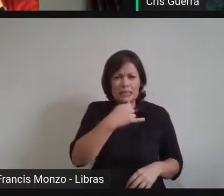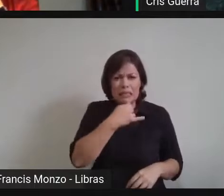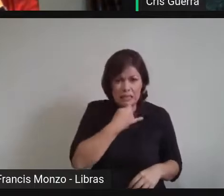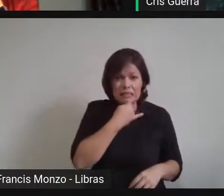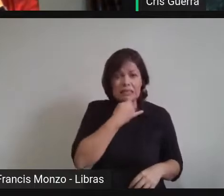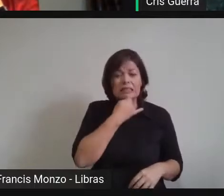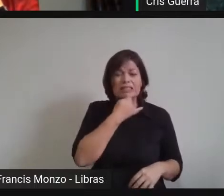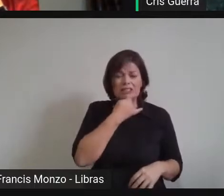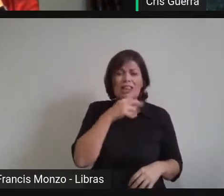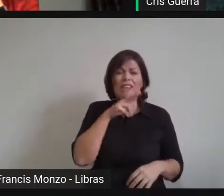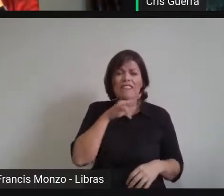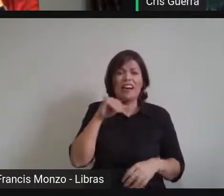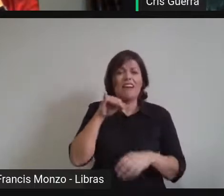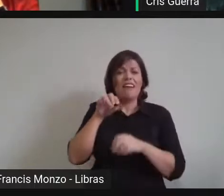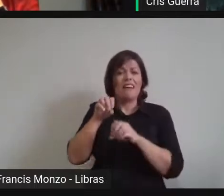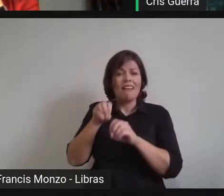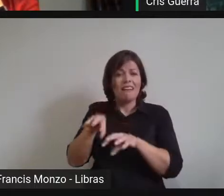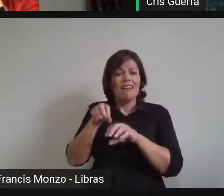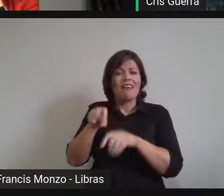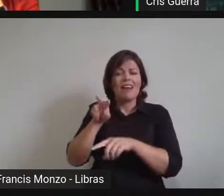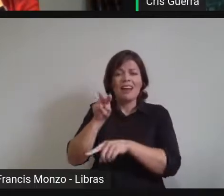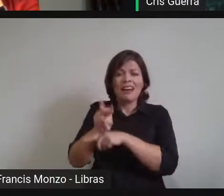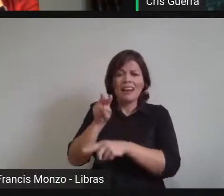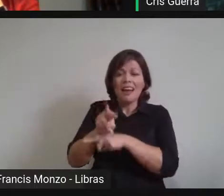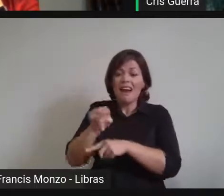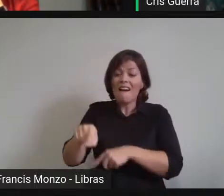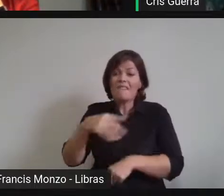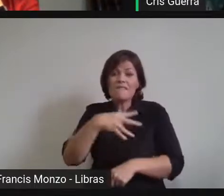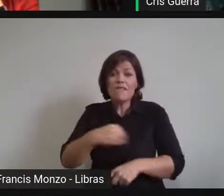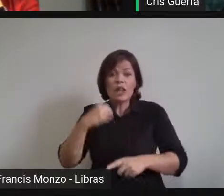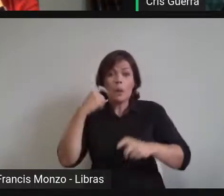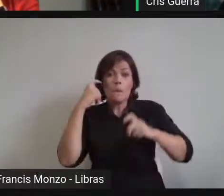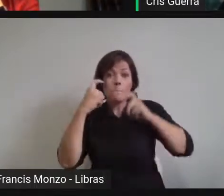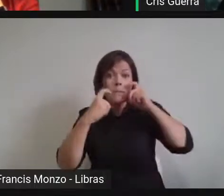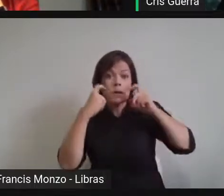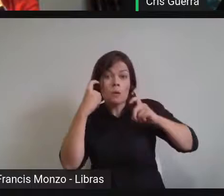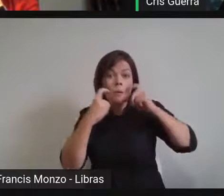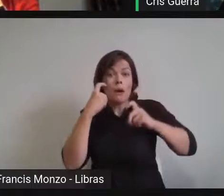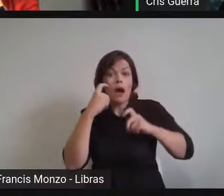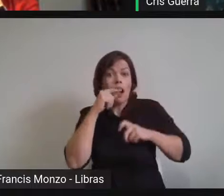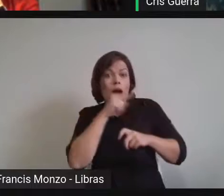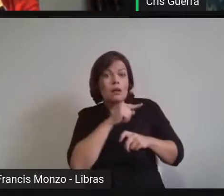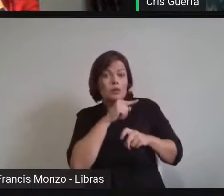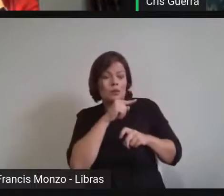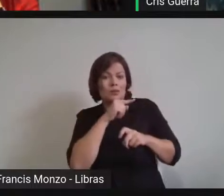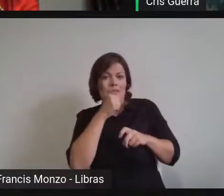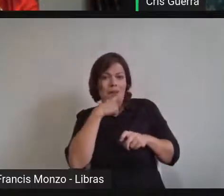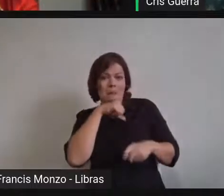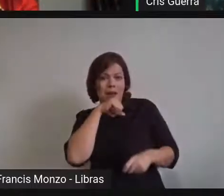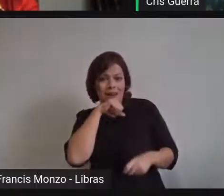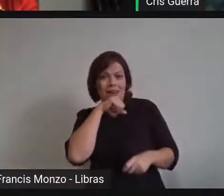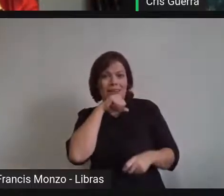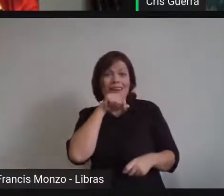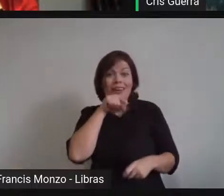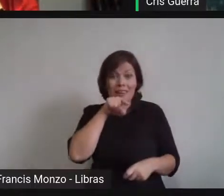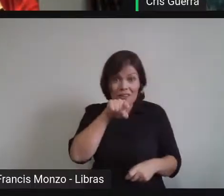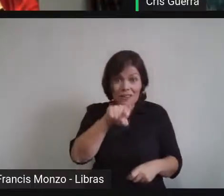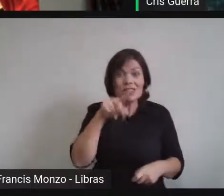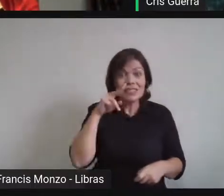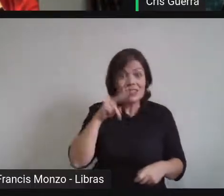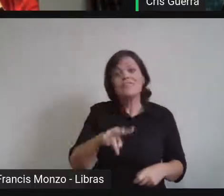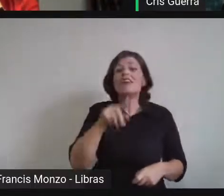vai criar um filho preocupado com ela. Não é? Você tem filho, você sabe disso. As crianças, elas